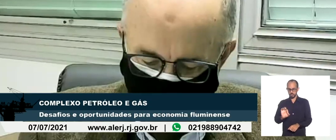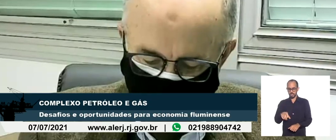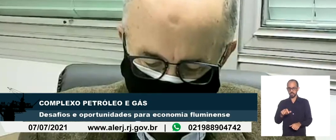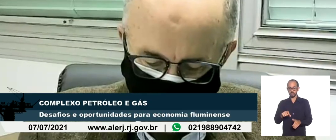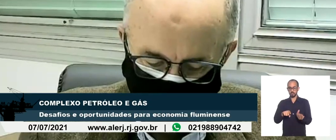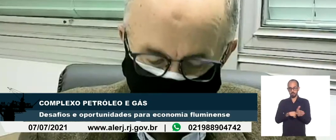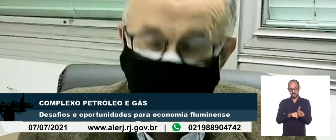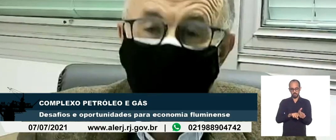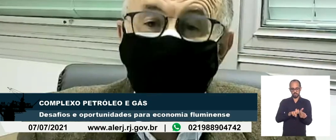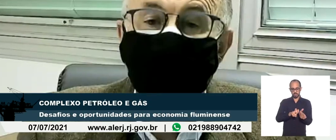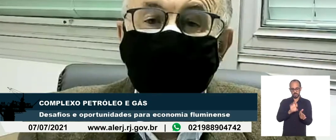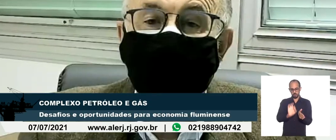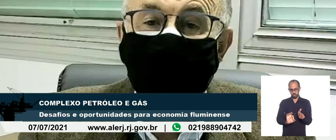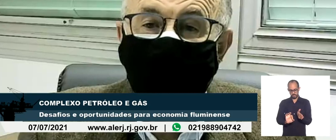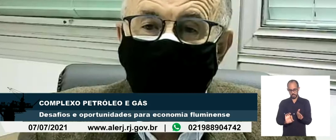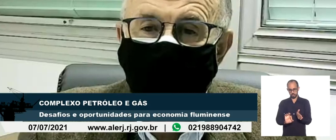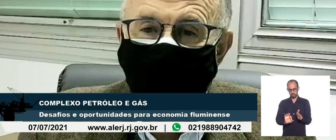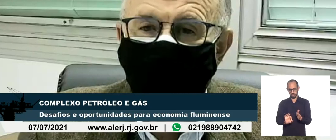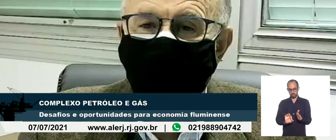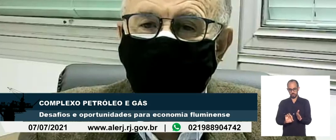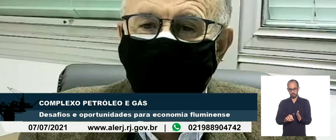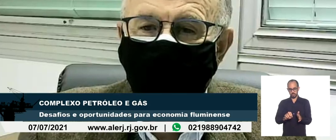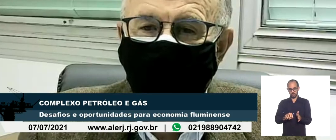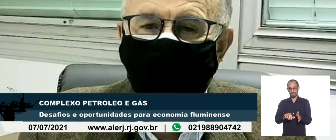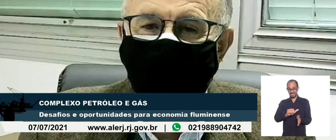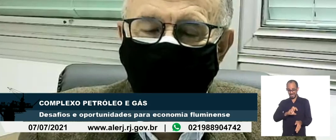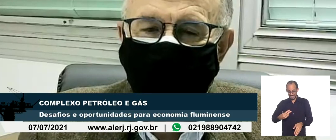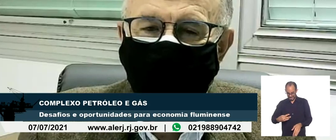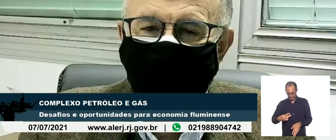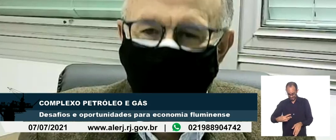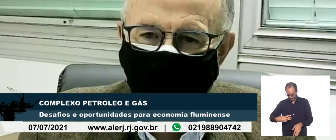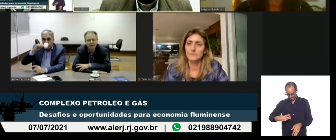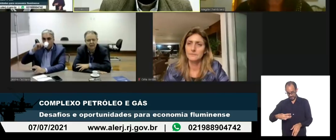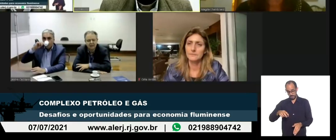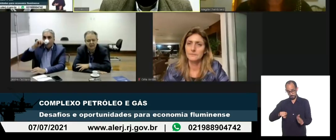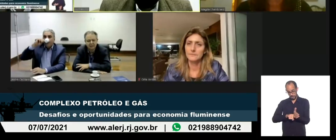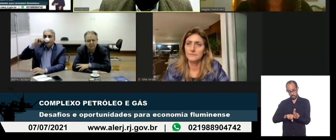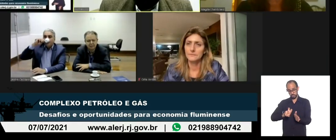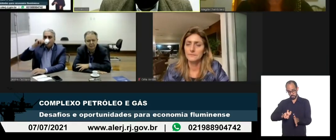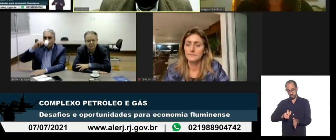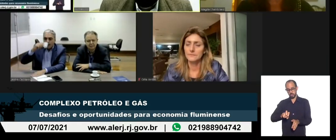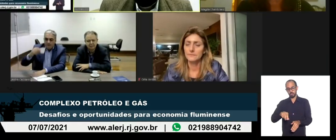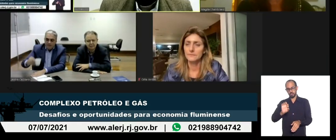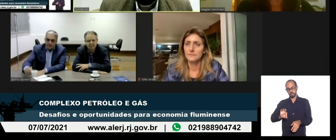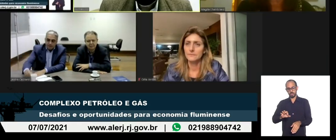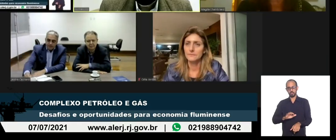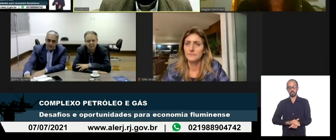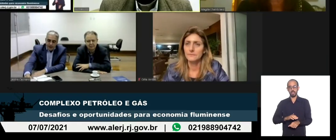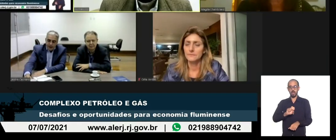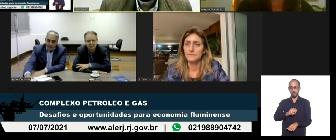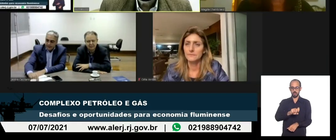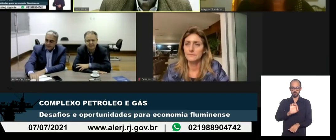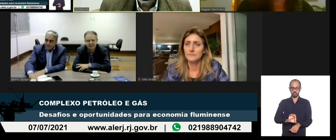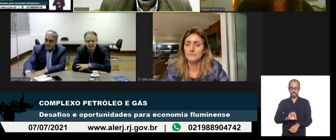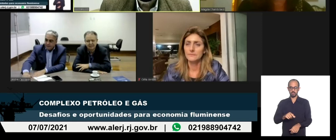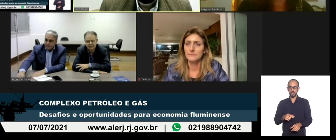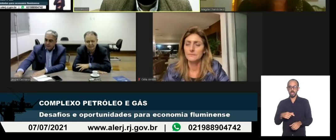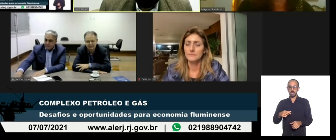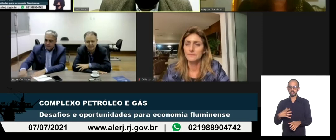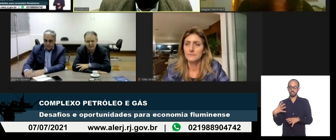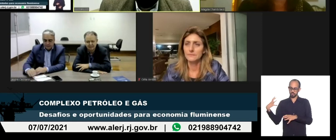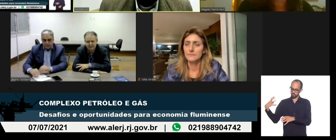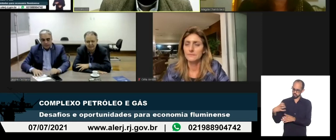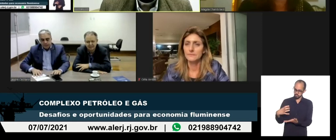créditos, 8%, nós arrecadaríamos, deputado André Ciliano, este ano de